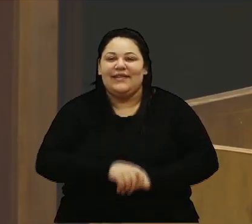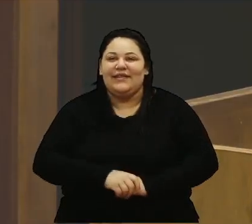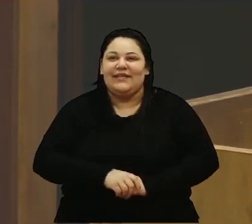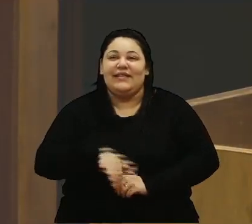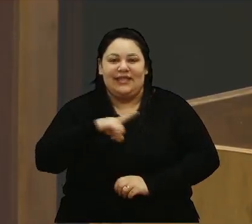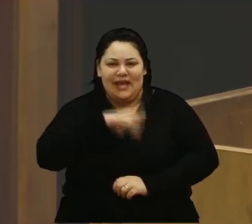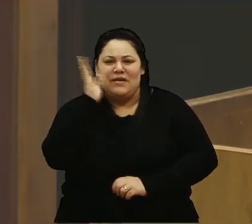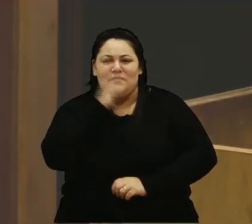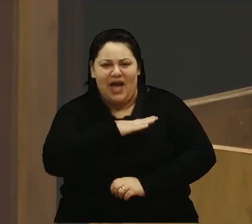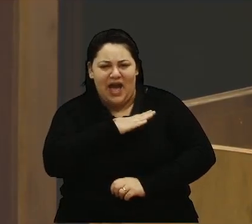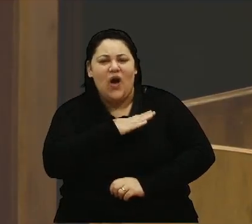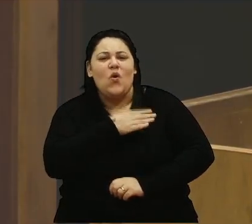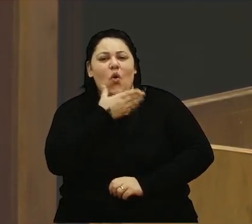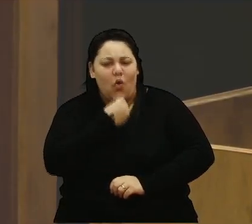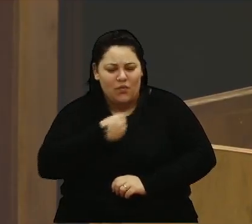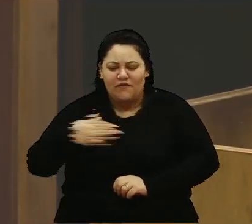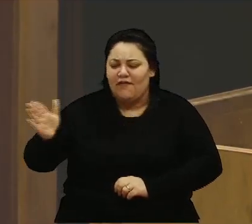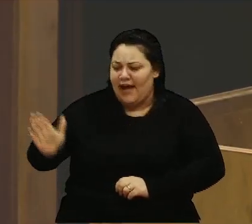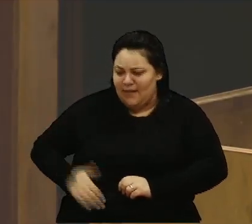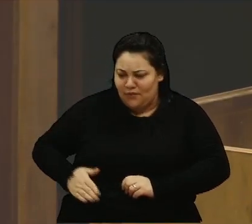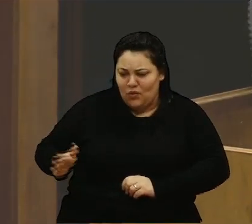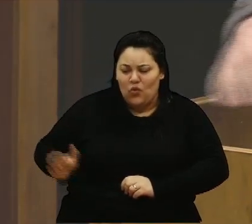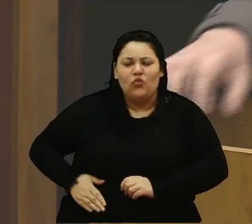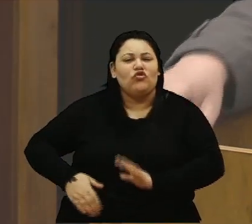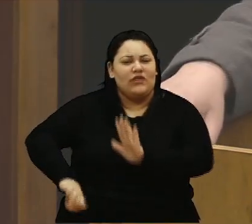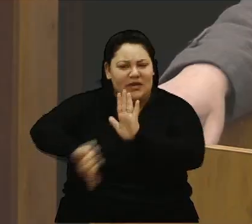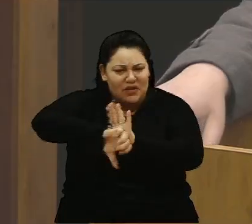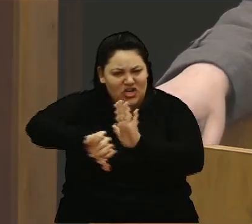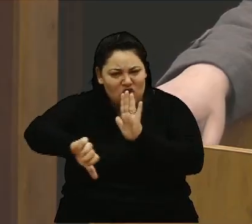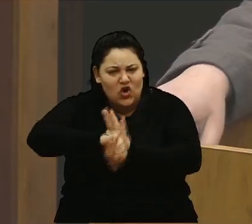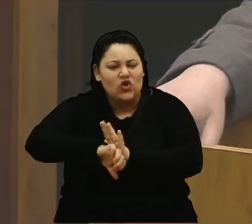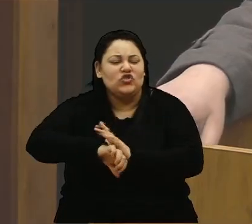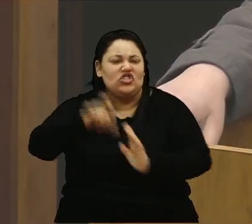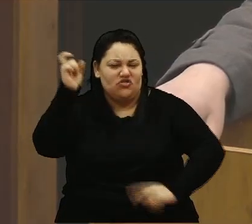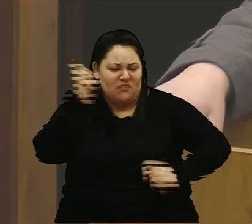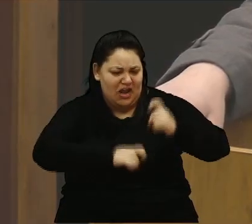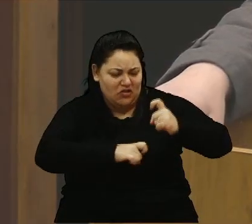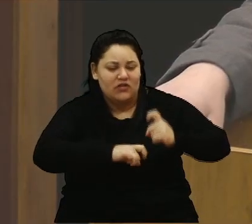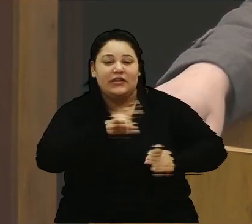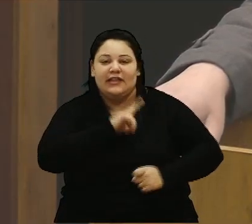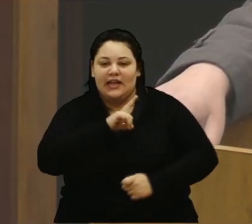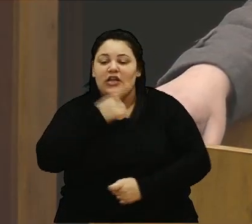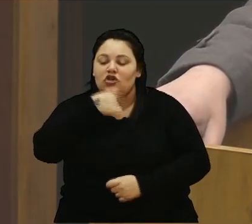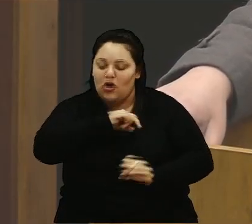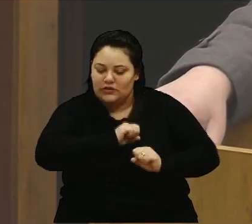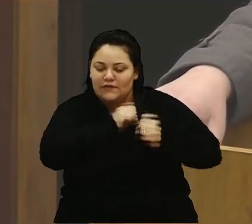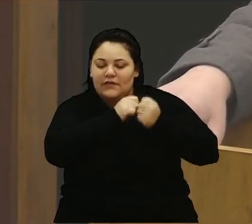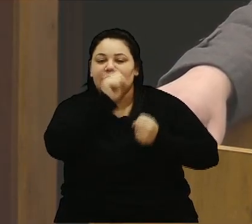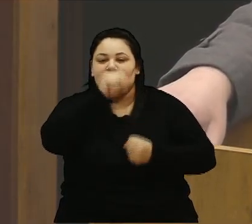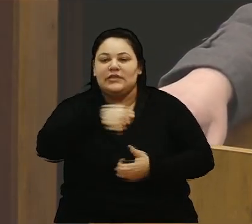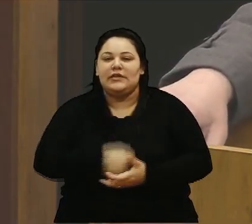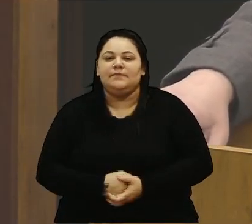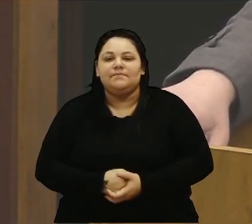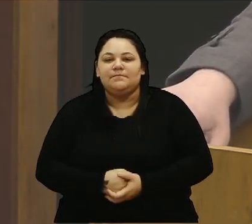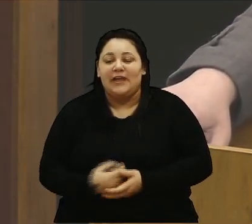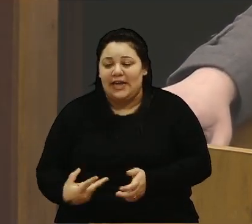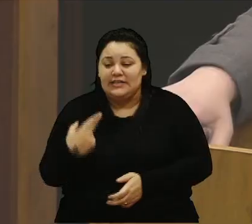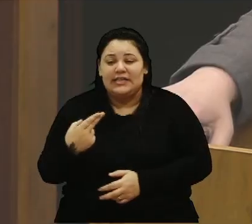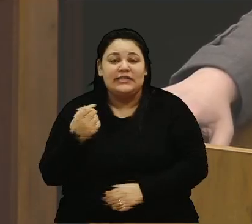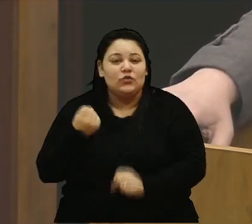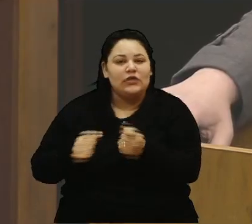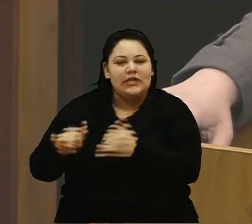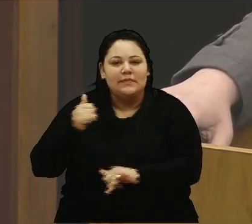homens, vagabundos, canalhas, estupradores, existem. E para esses nós defendemos castração química,